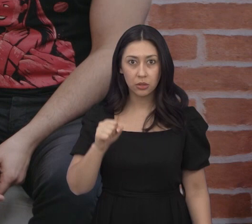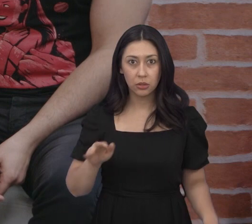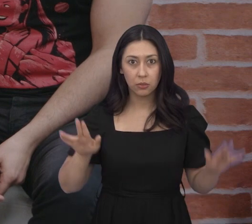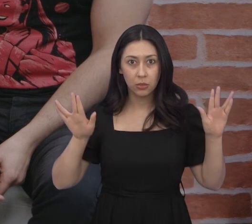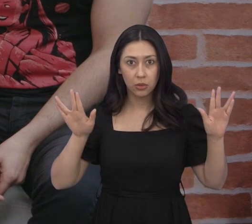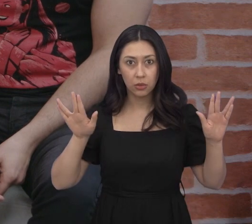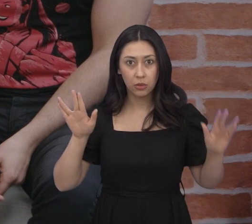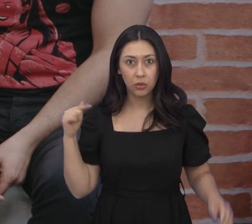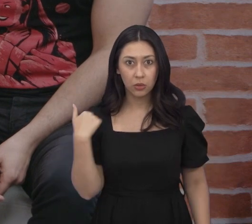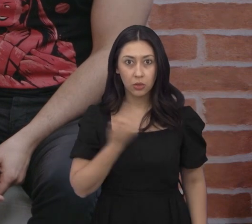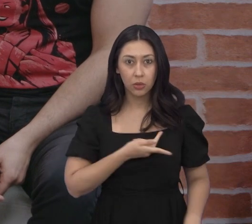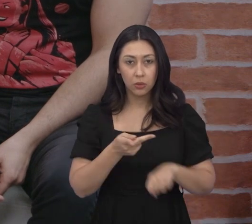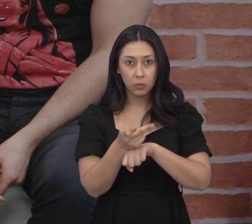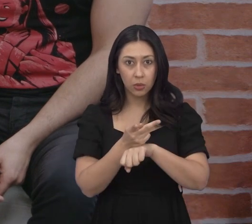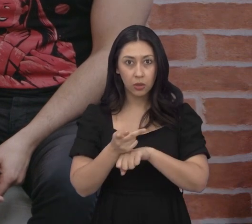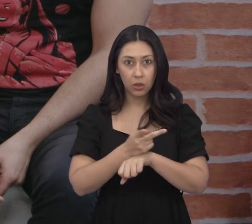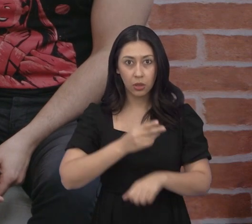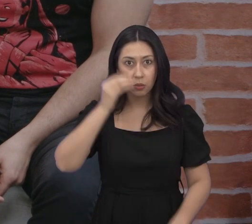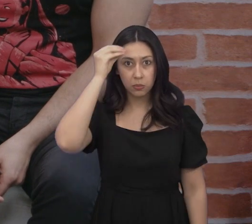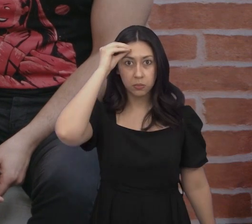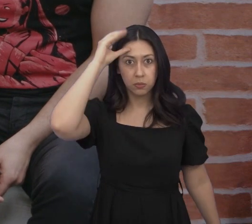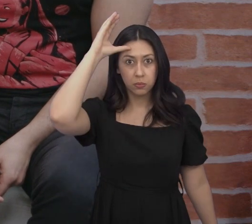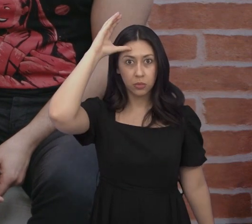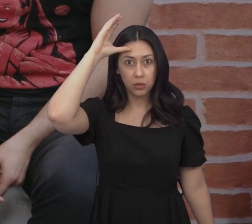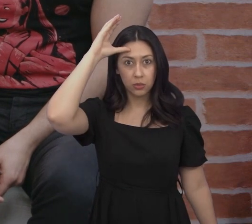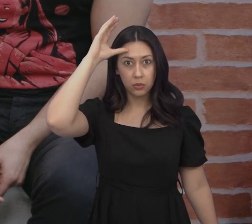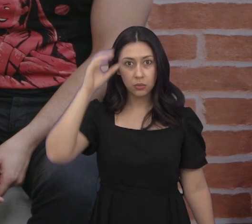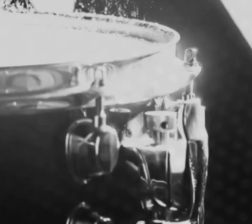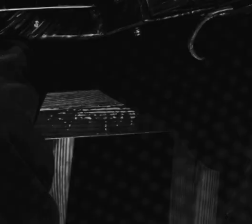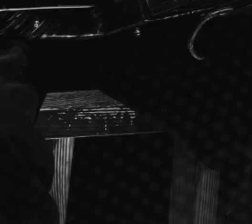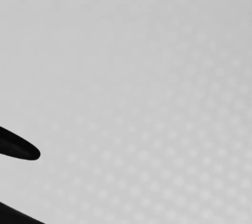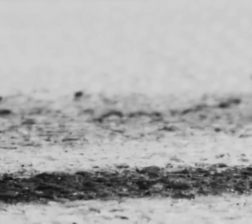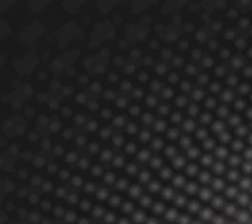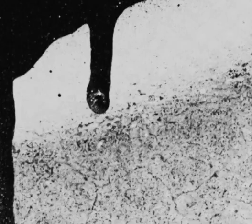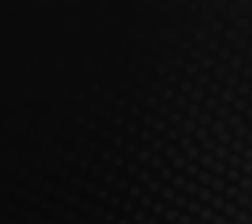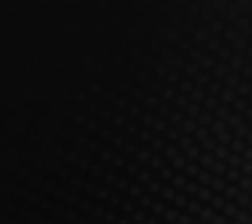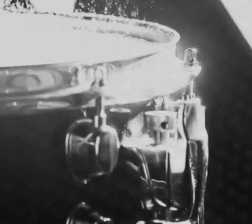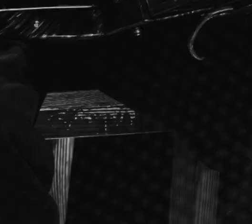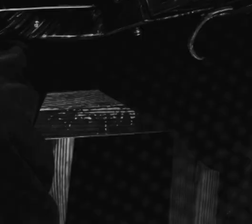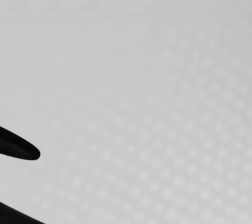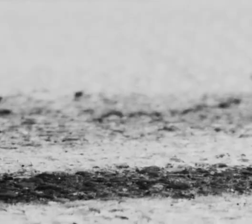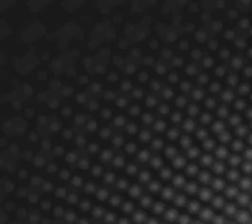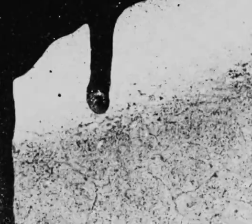Sim, Bilu. Vamos buscar conhecimento.